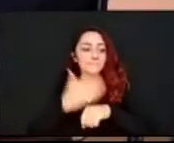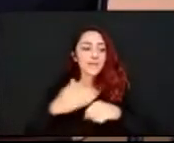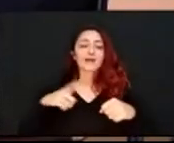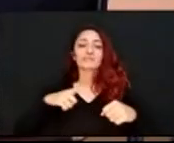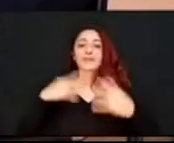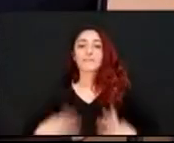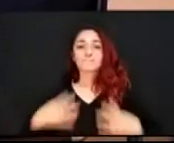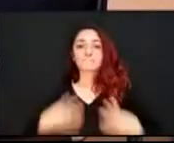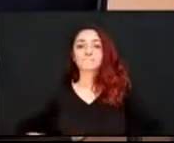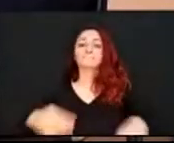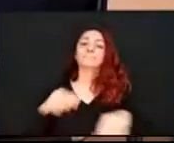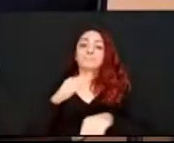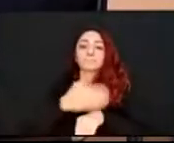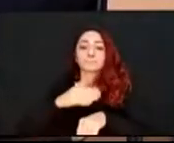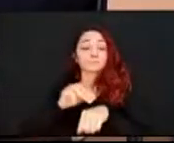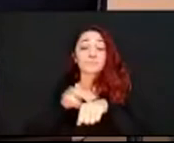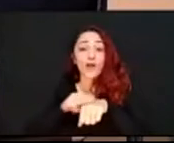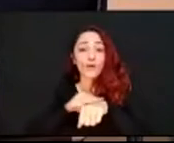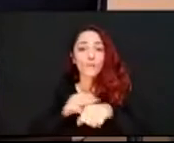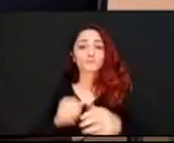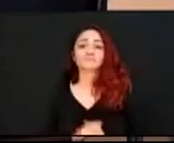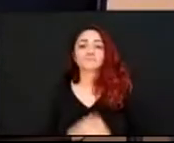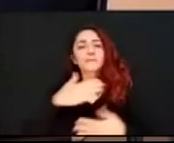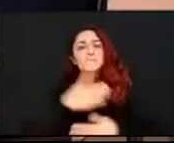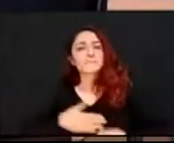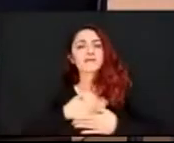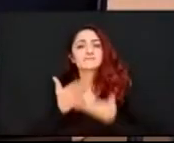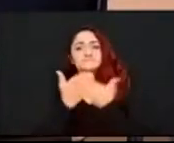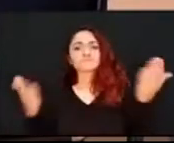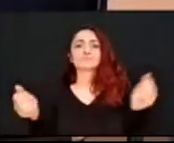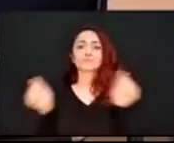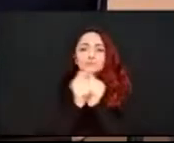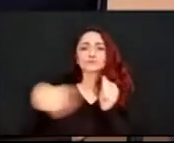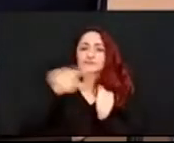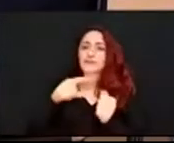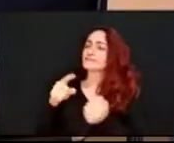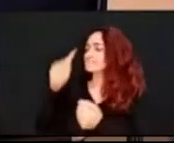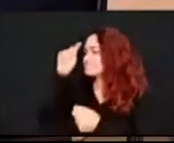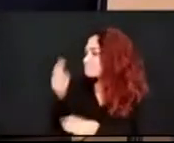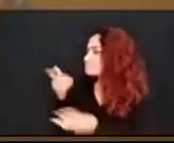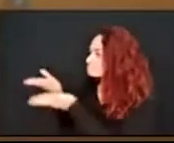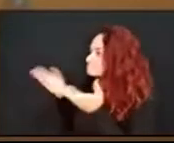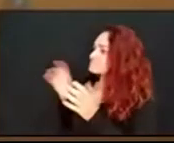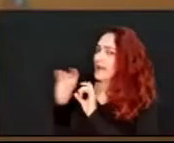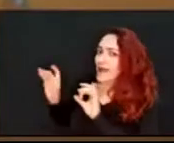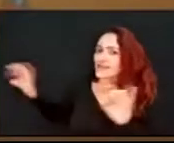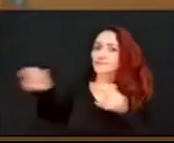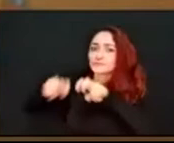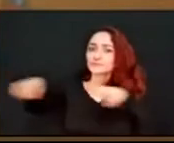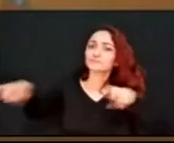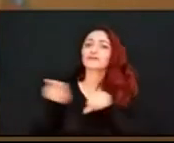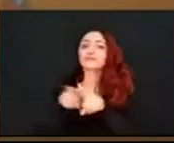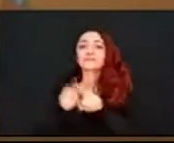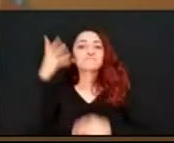é um prazer estar aqui com vocês comprimento também aqui com os colegas palestrante e dessa dessa mesa e